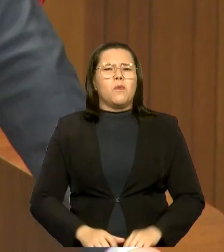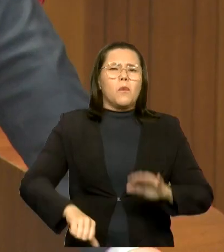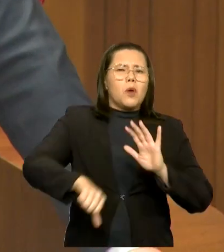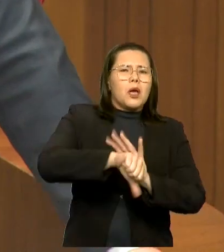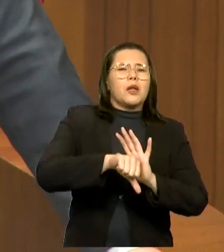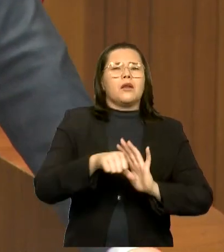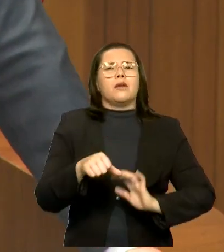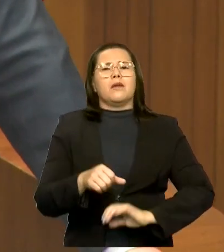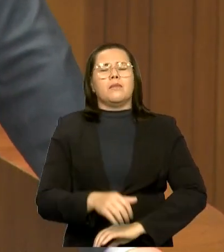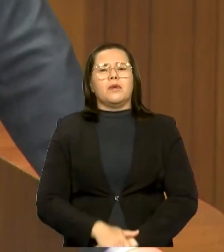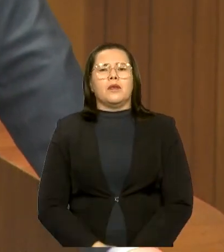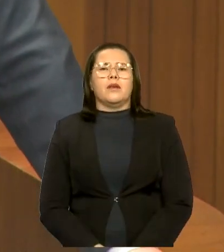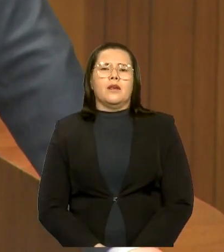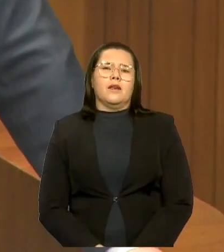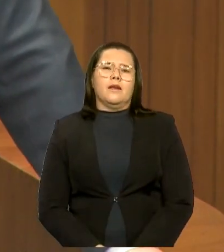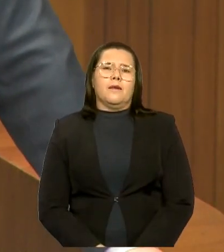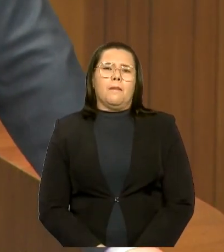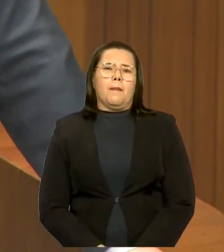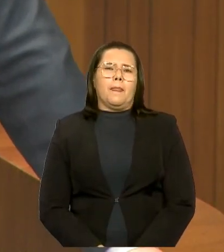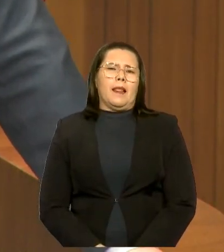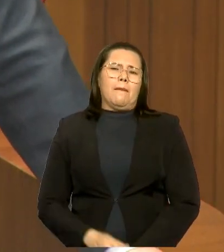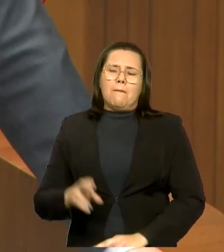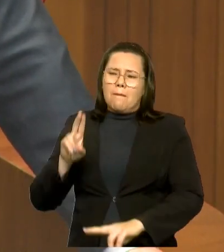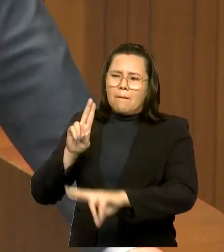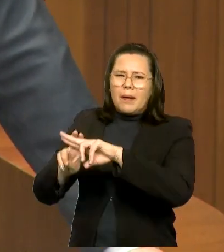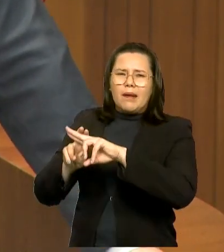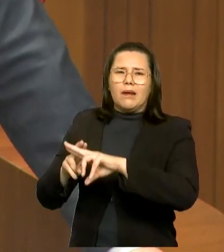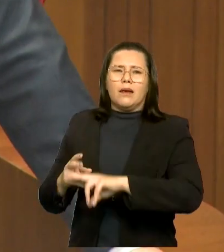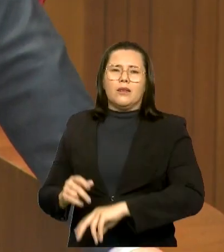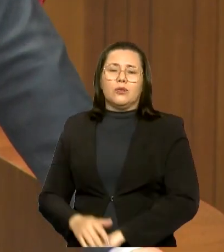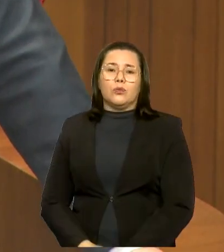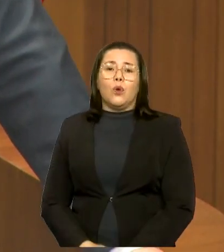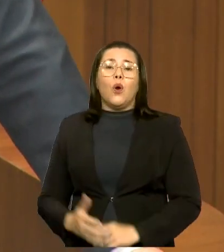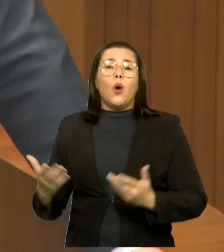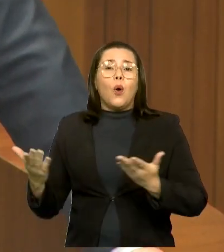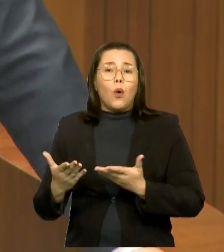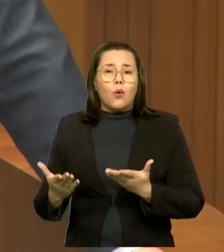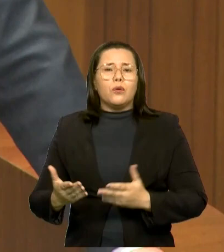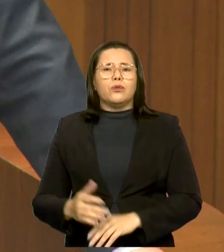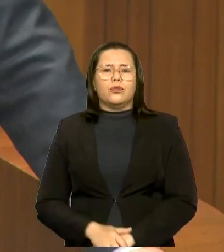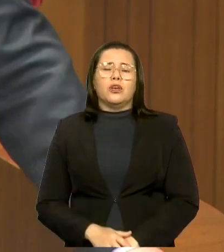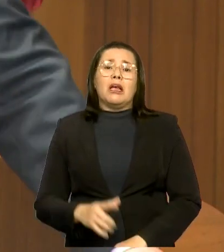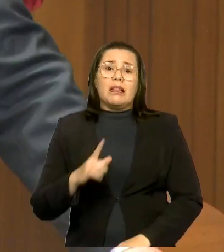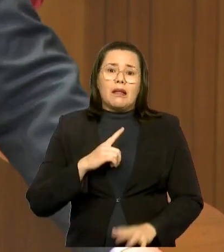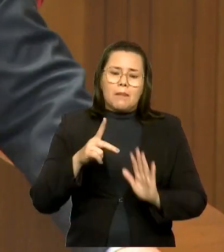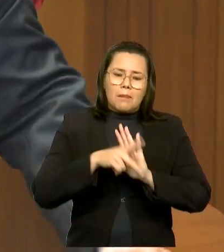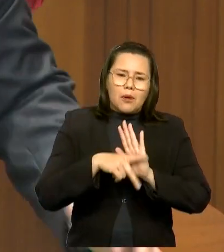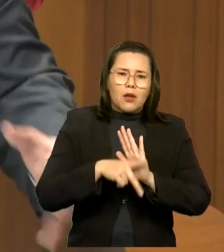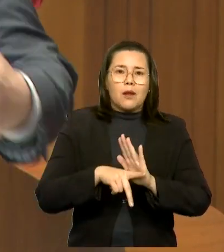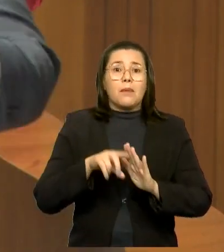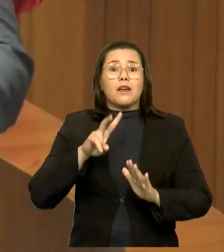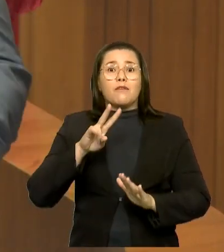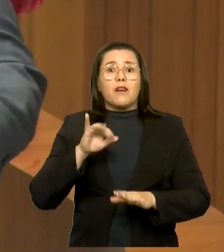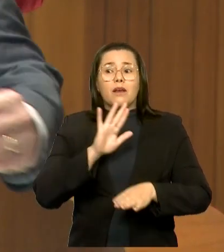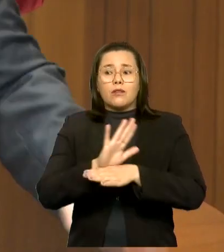para a sociedade construindo, por exemplo, a pavimentação em bloquetes para as ruas,